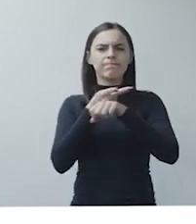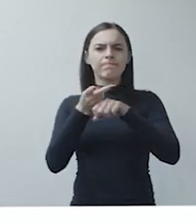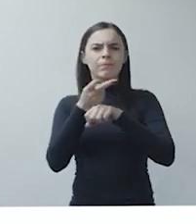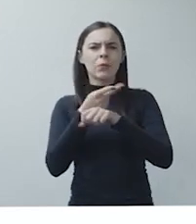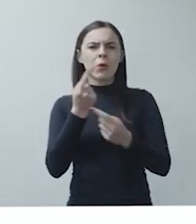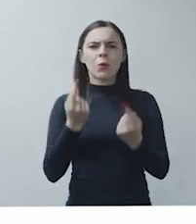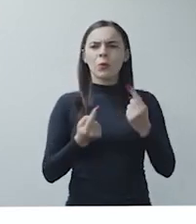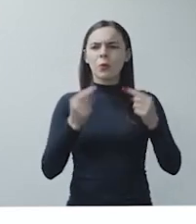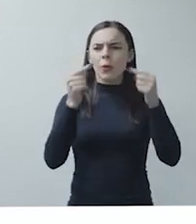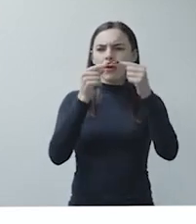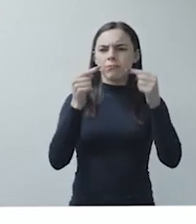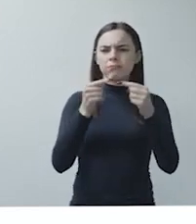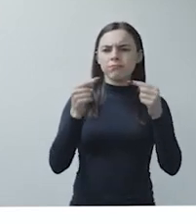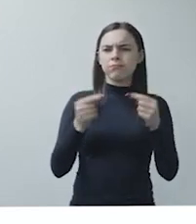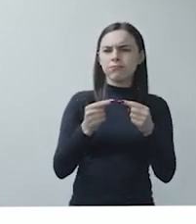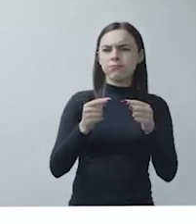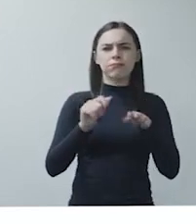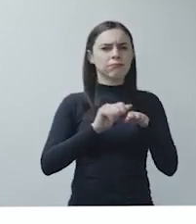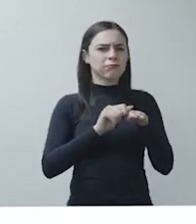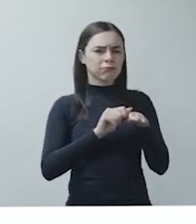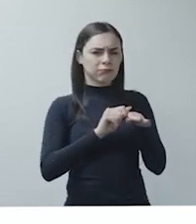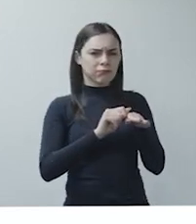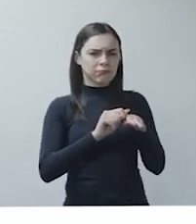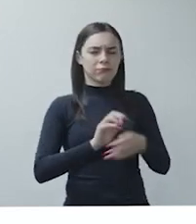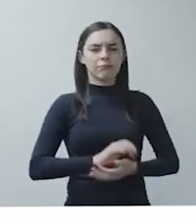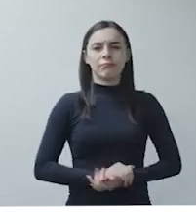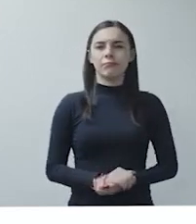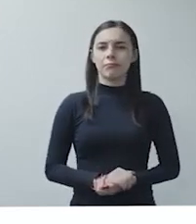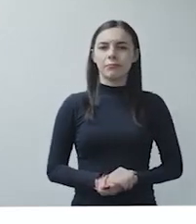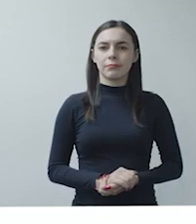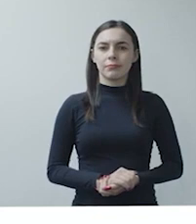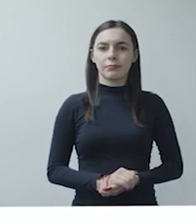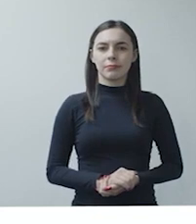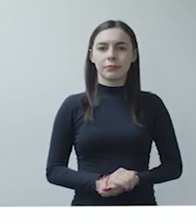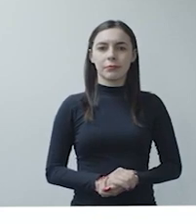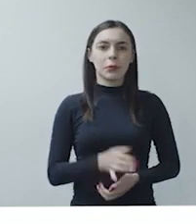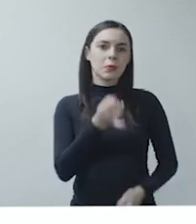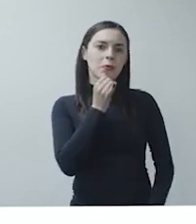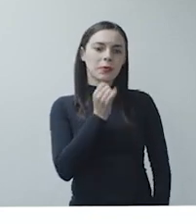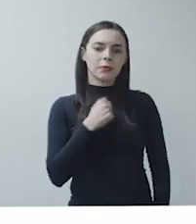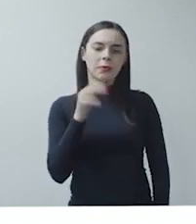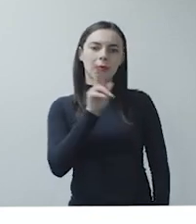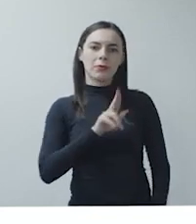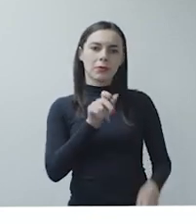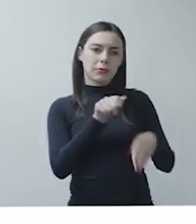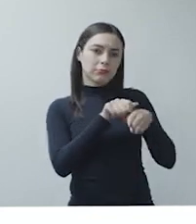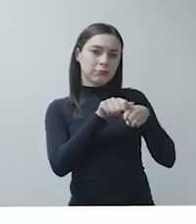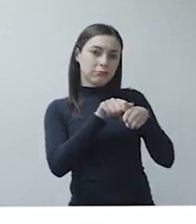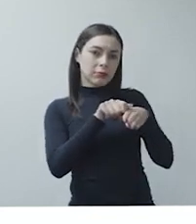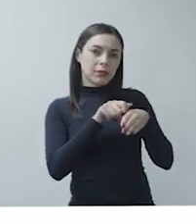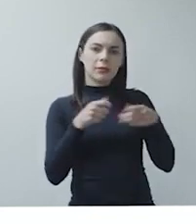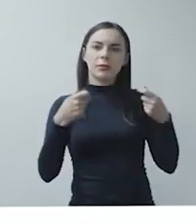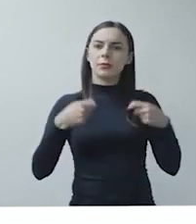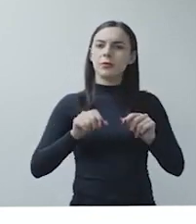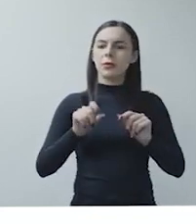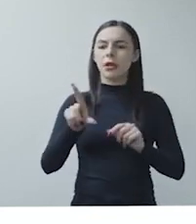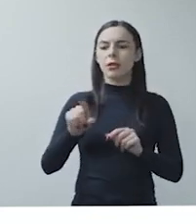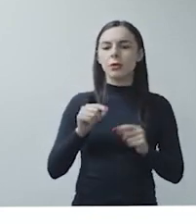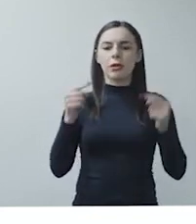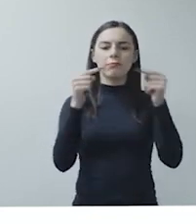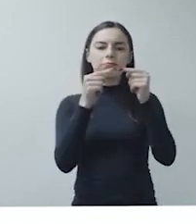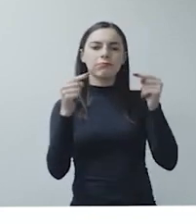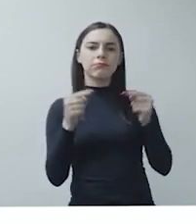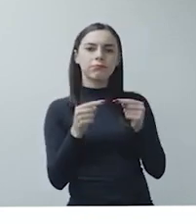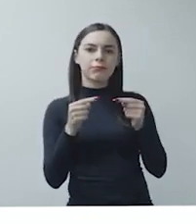procurar o par do nosso tênis. Quando eu tenho que vestir o meu tênis, eu tenho que pegar o par. Então, eu tenho